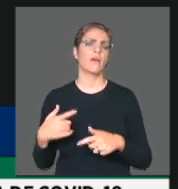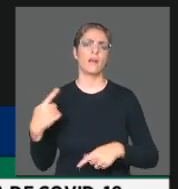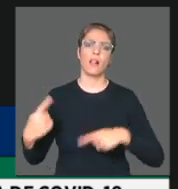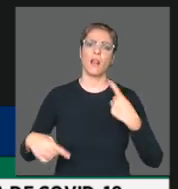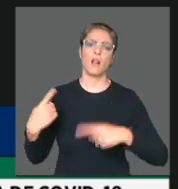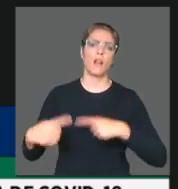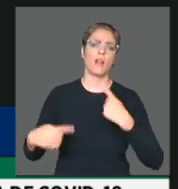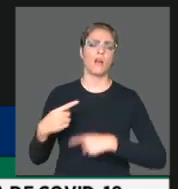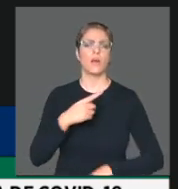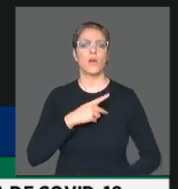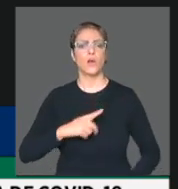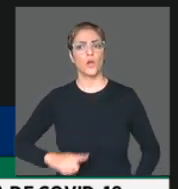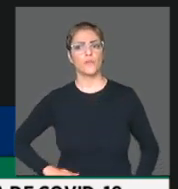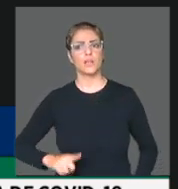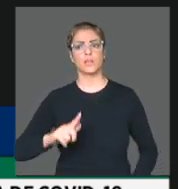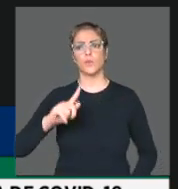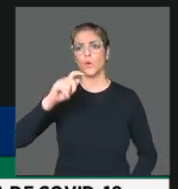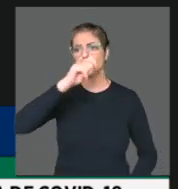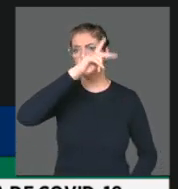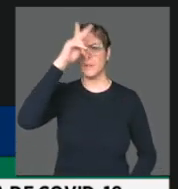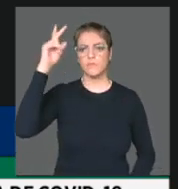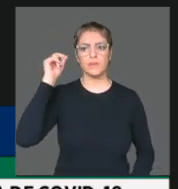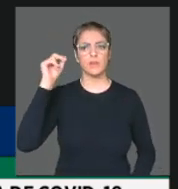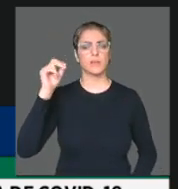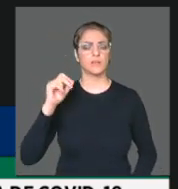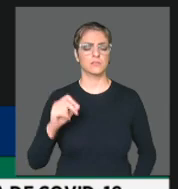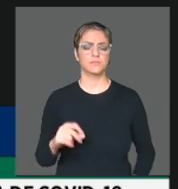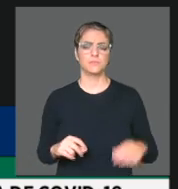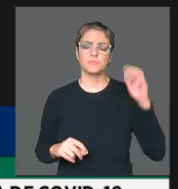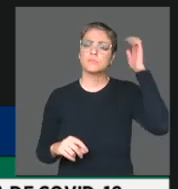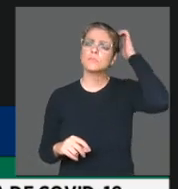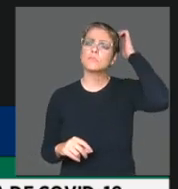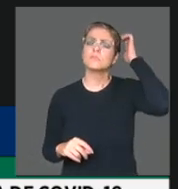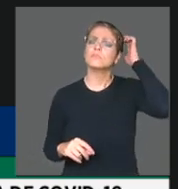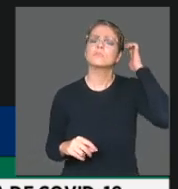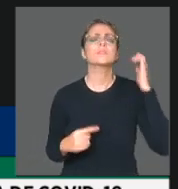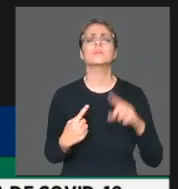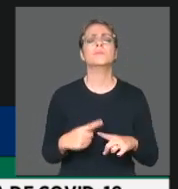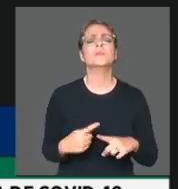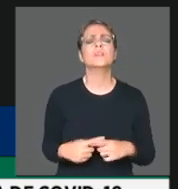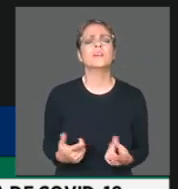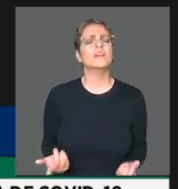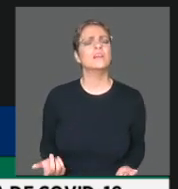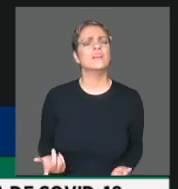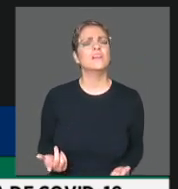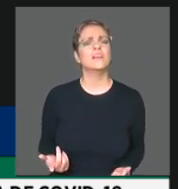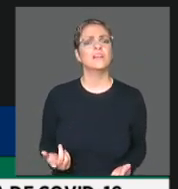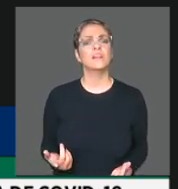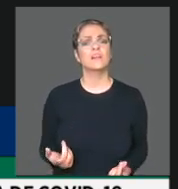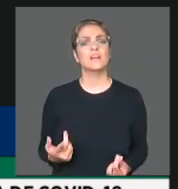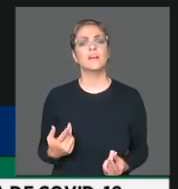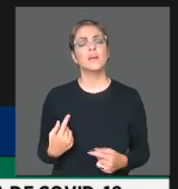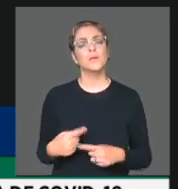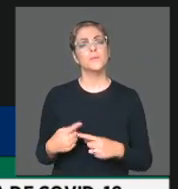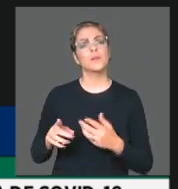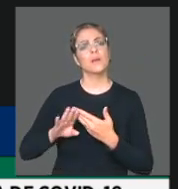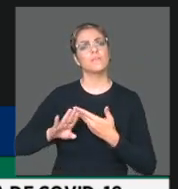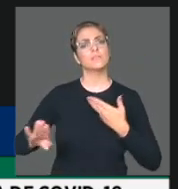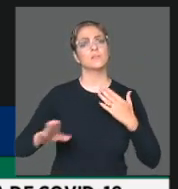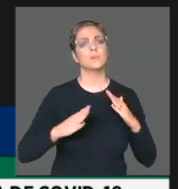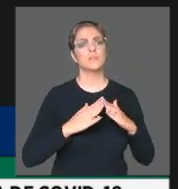prefeitos. E a guerra que ele está criando com governadores e prefeitos é por causa do isolamento social, porque ele chamou desde o